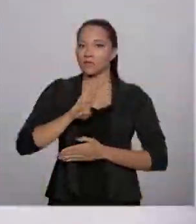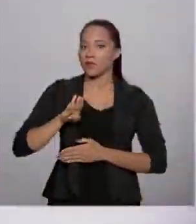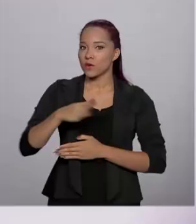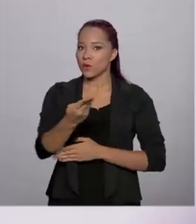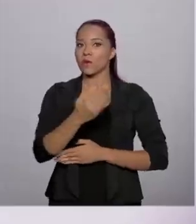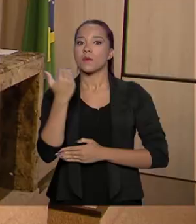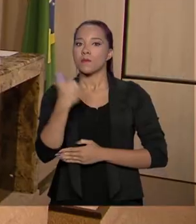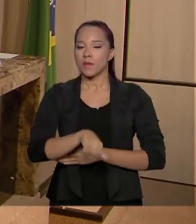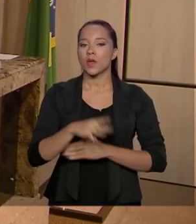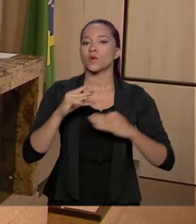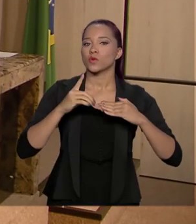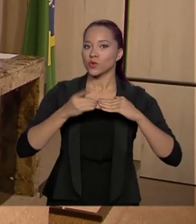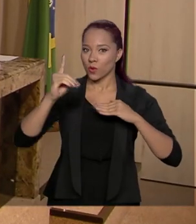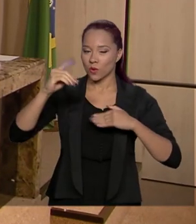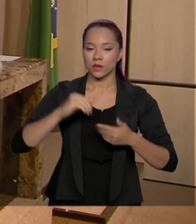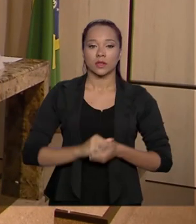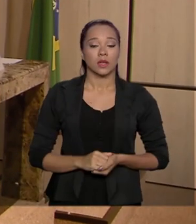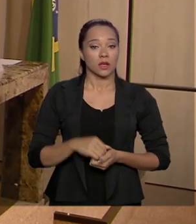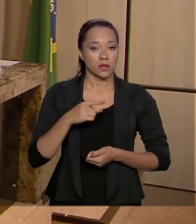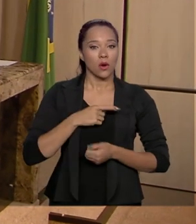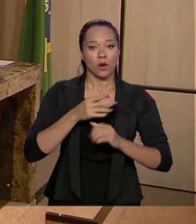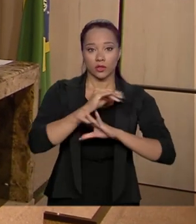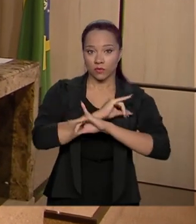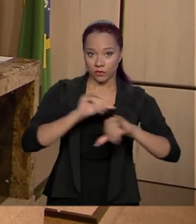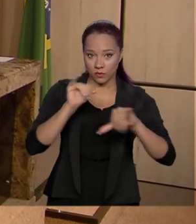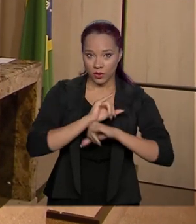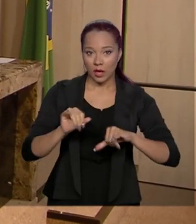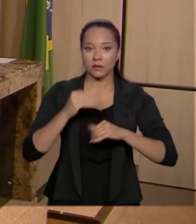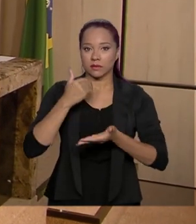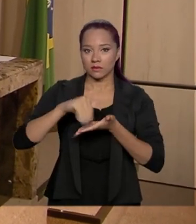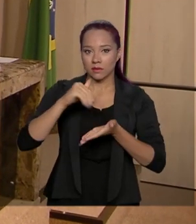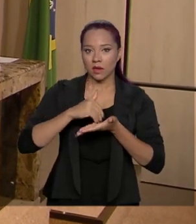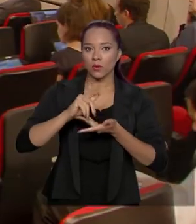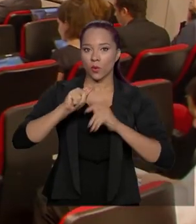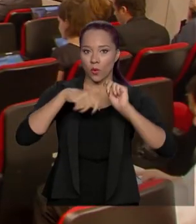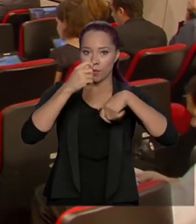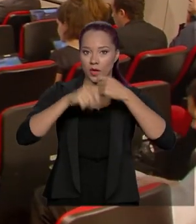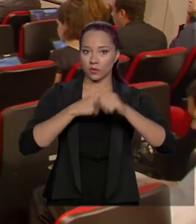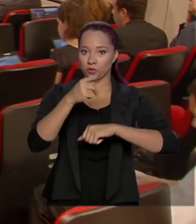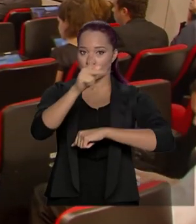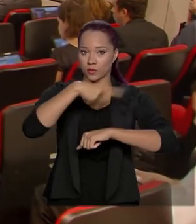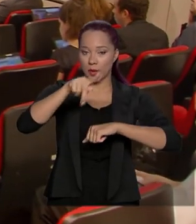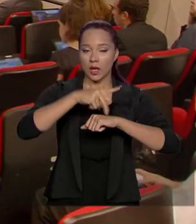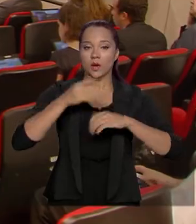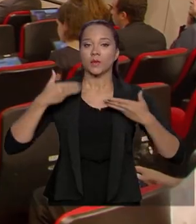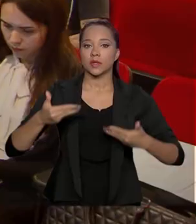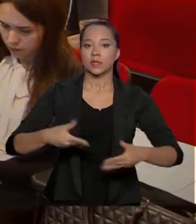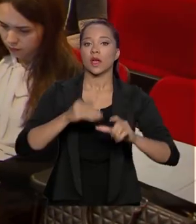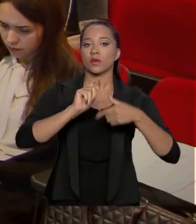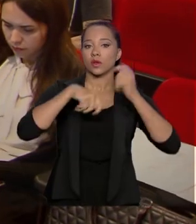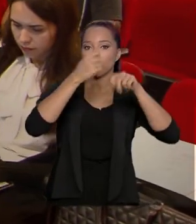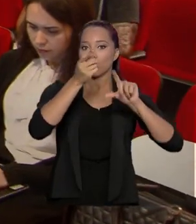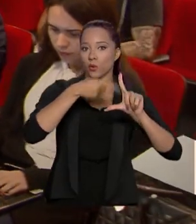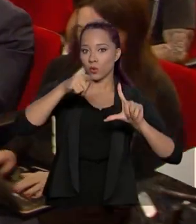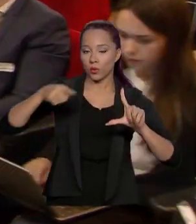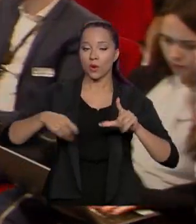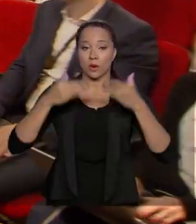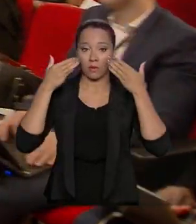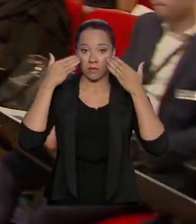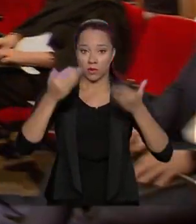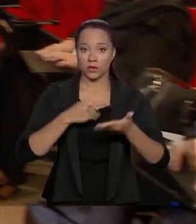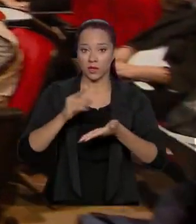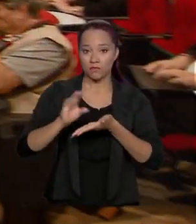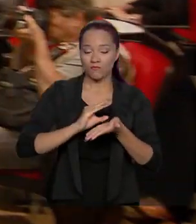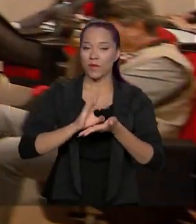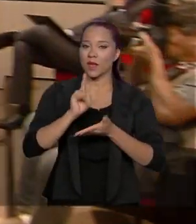meio de dólares. Os números divulgados pela Secretaria de Comércio Exterior do Ministério da Economia mostram que esse saldo